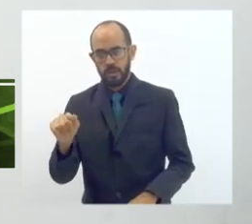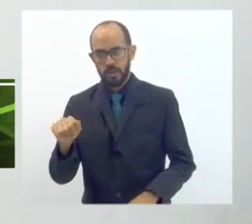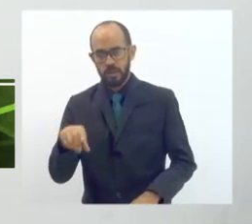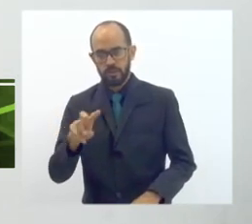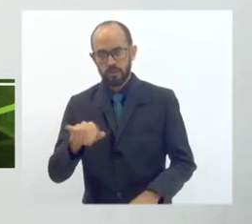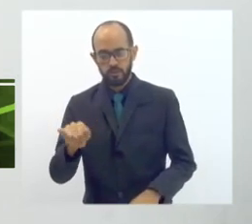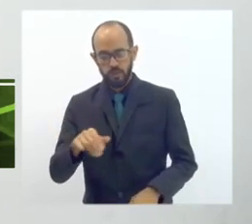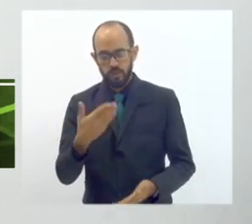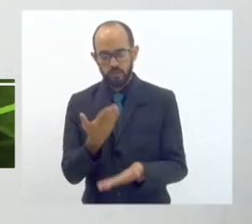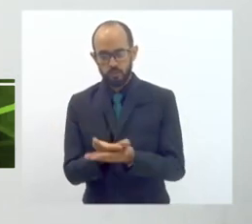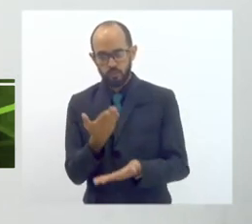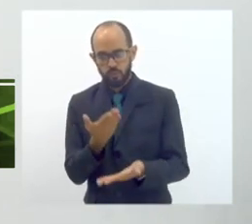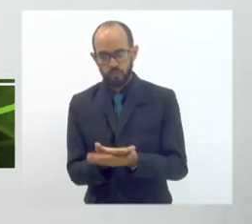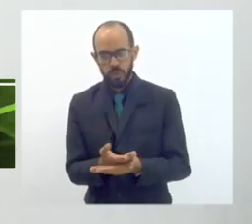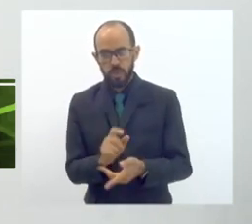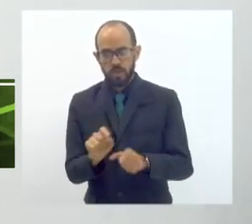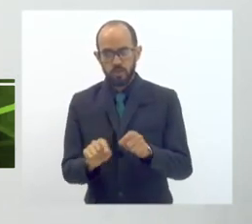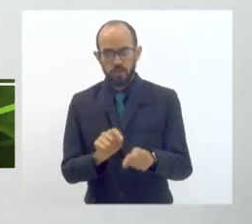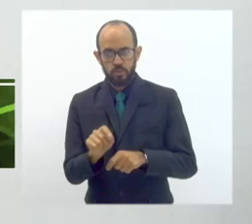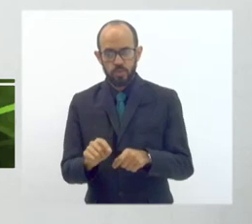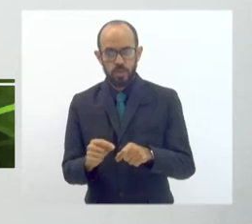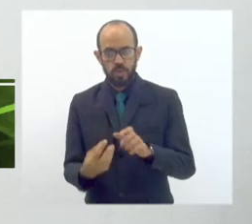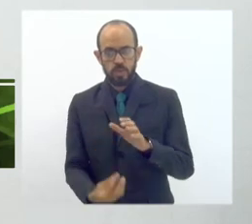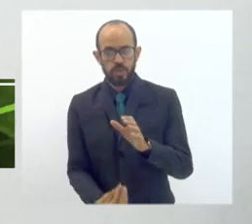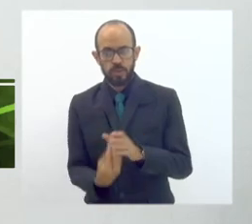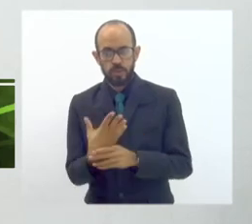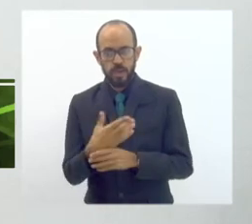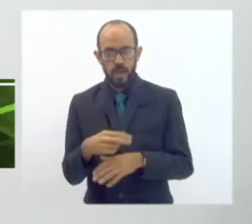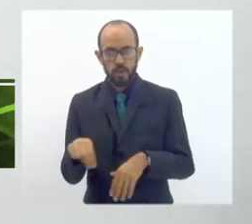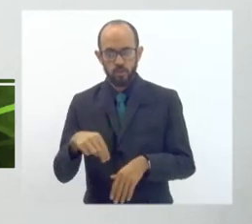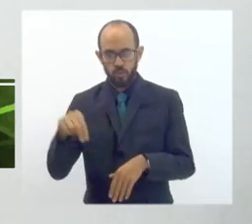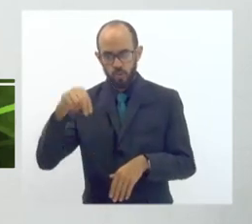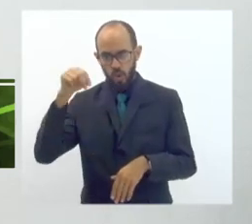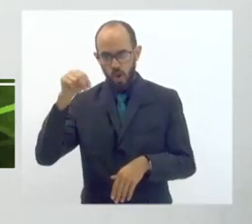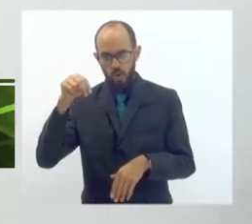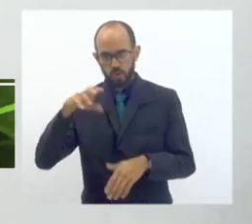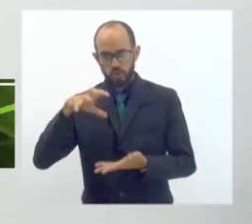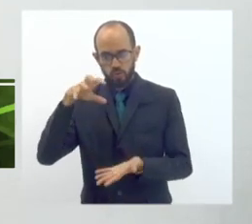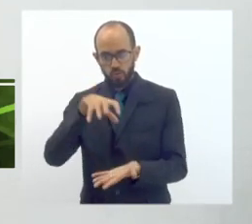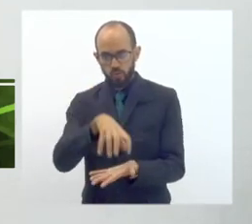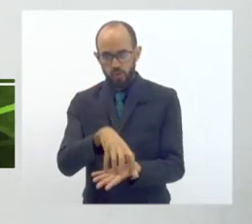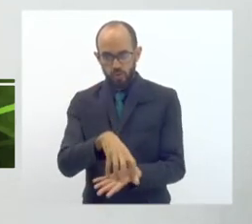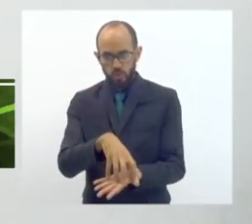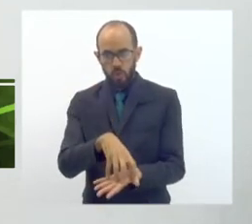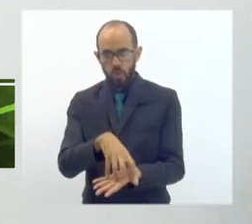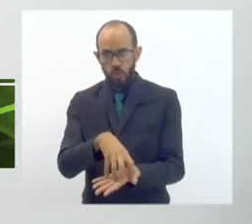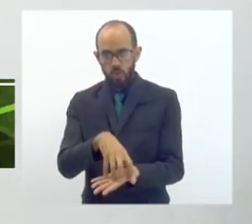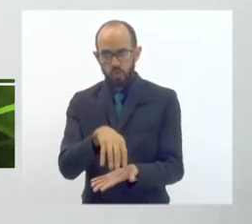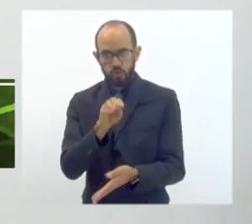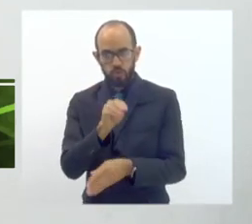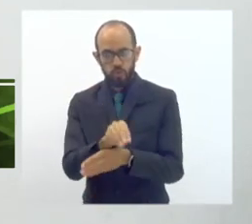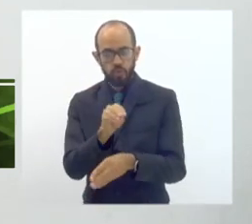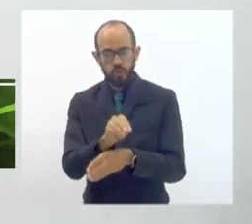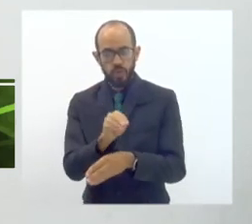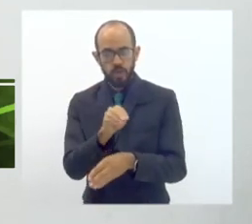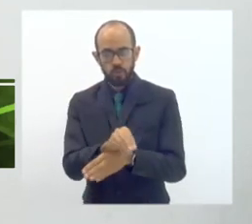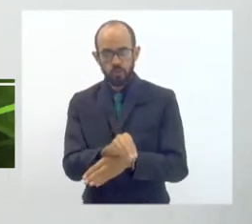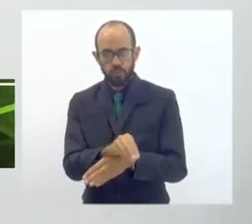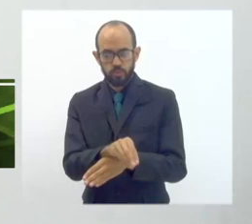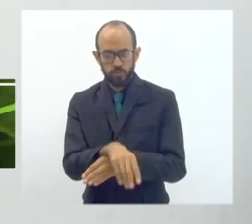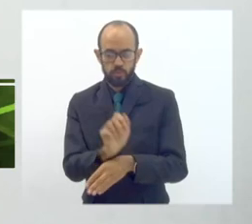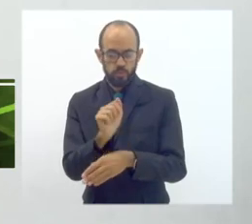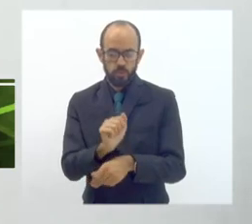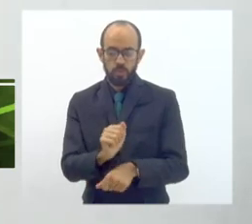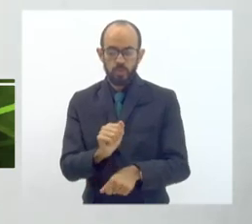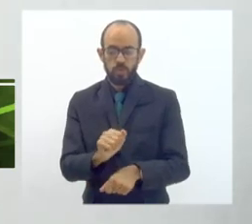pesquisa, quem sabe, criar na região norte fluminense um centro de cuidado e para